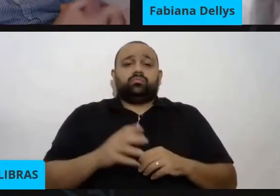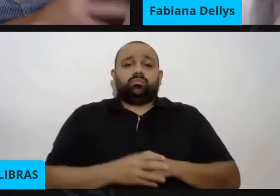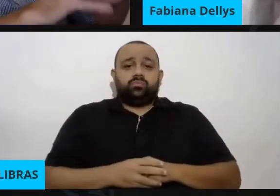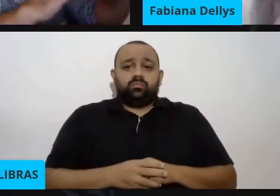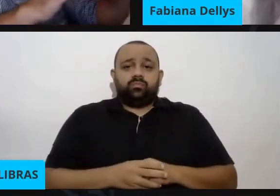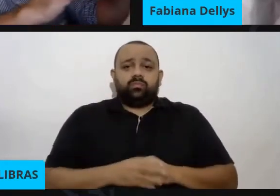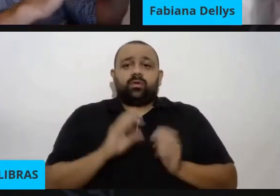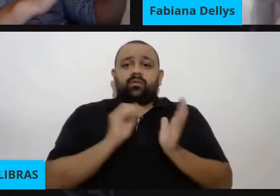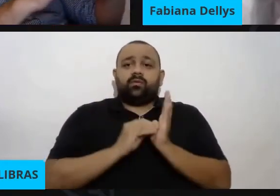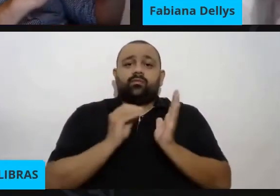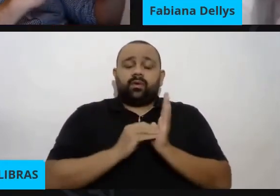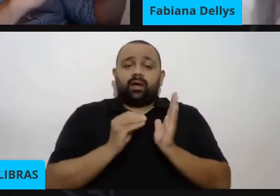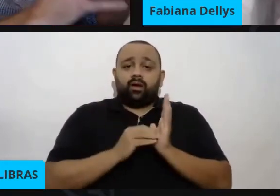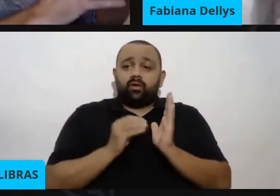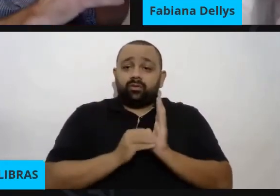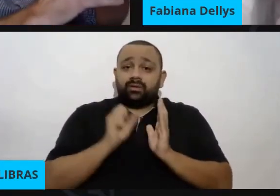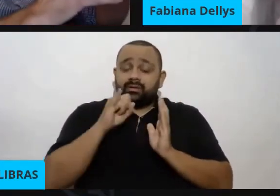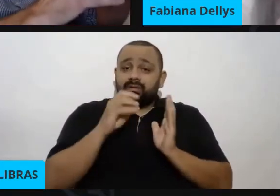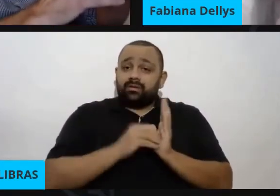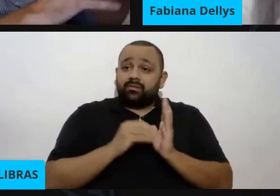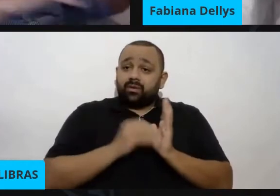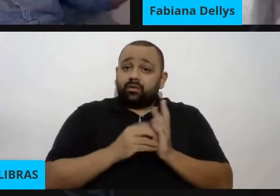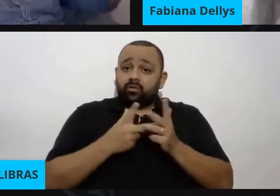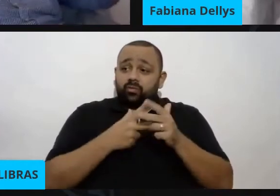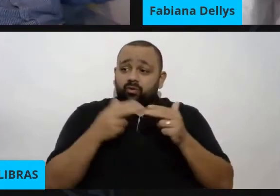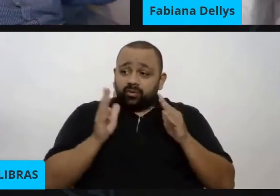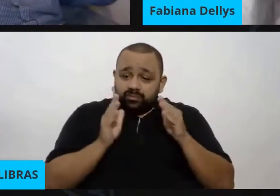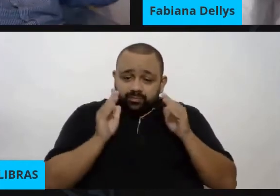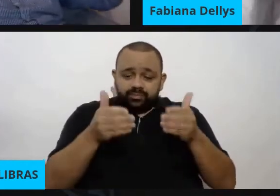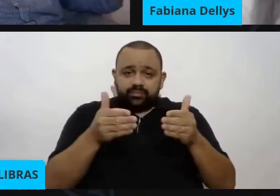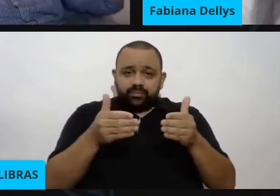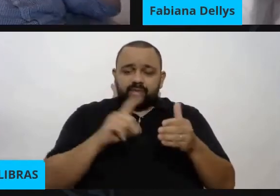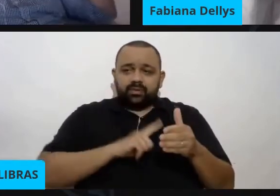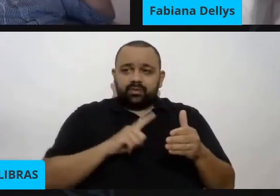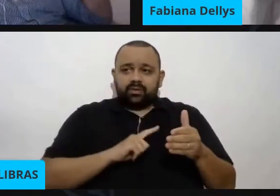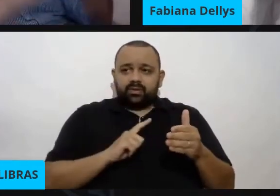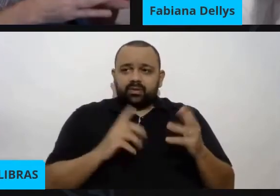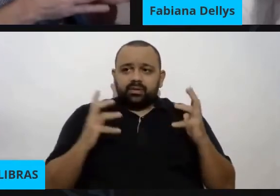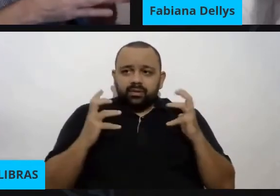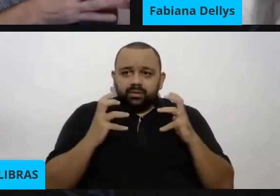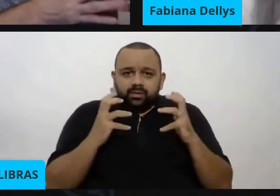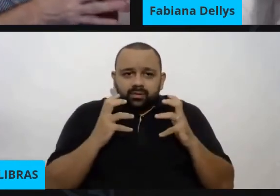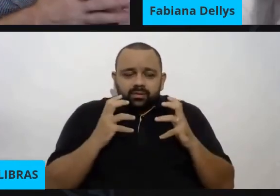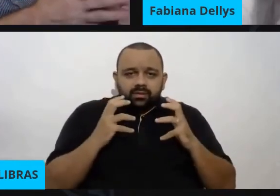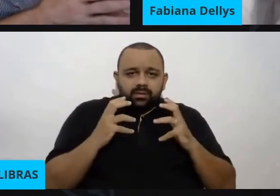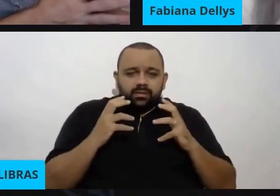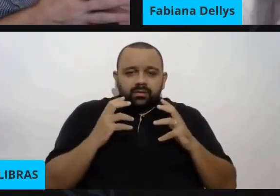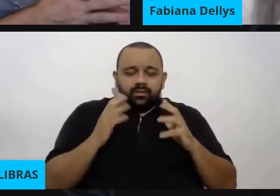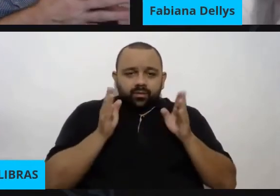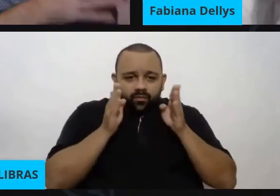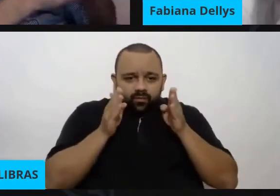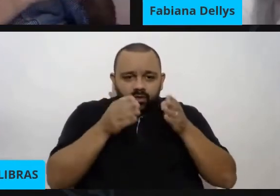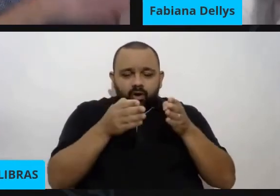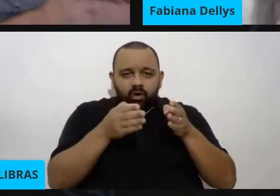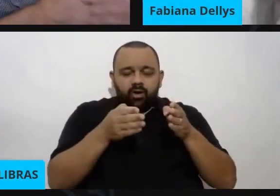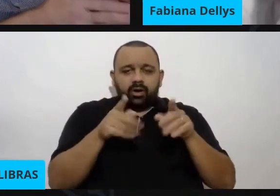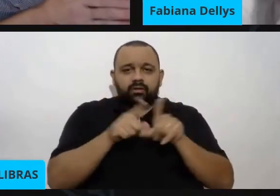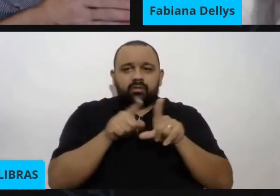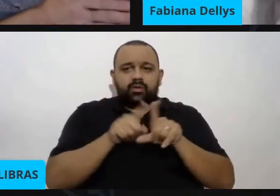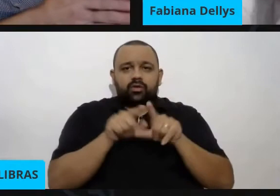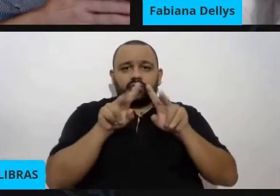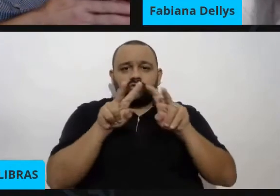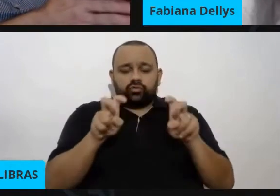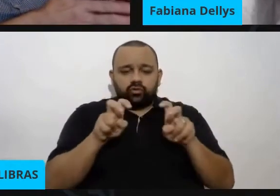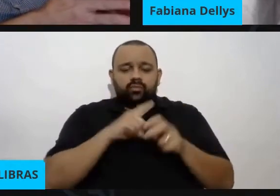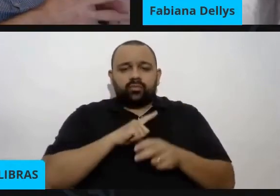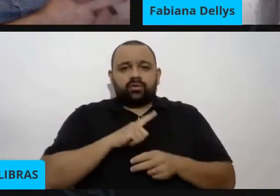A ausência de uma coerência central, onde ele receba esses estímulos, ele consiga focar esses estímulos naquilo que